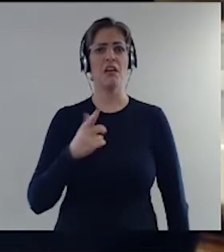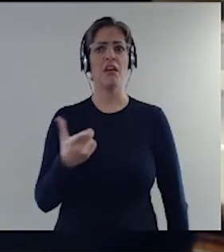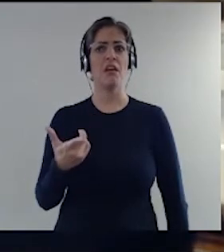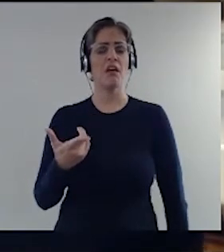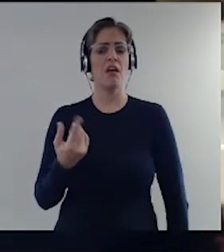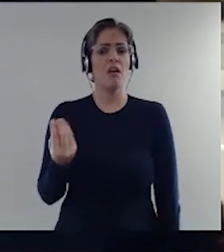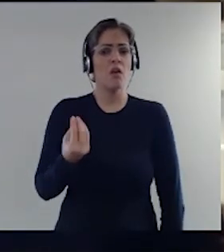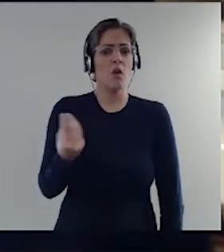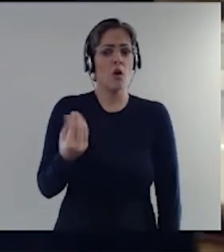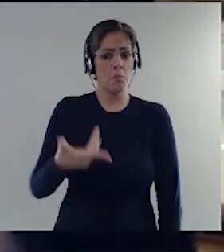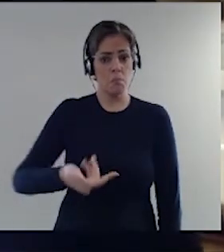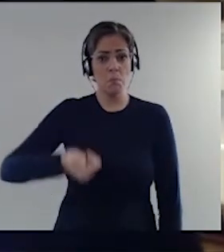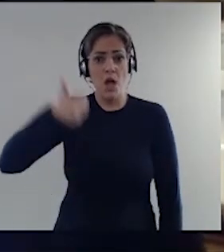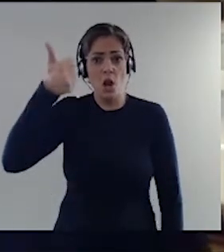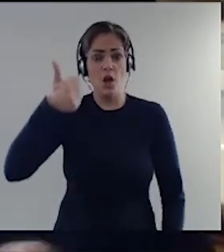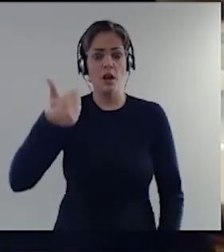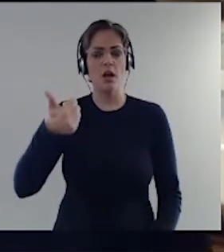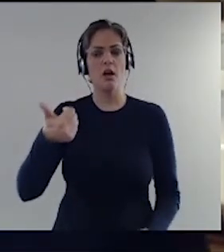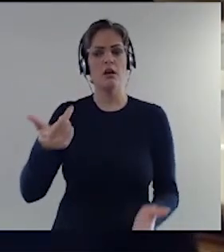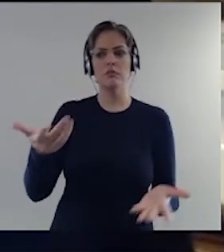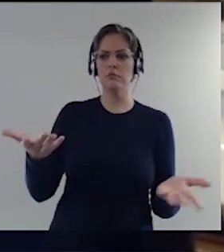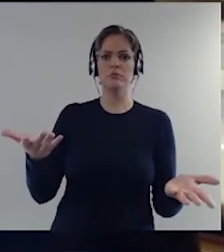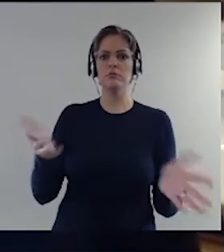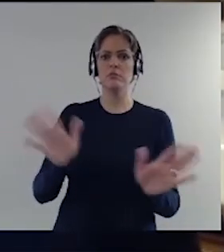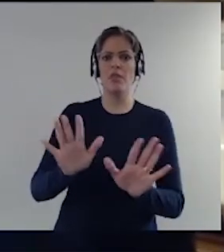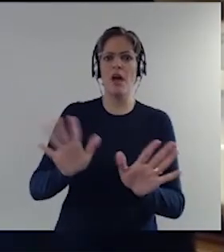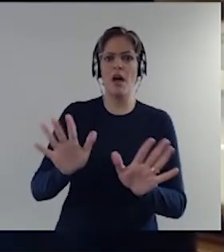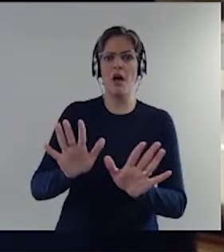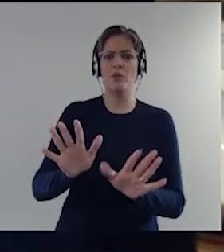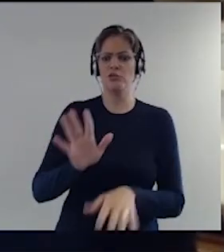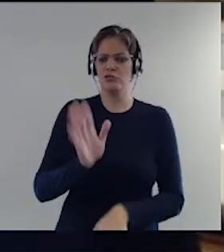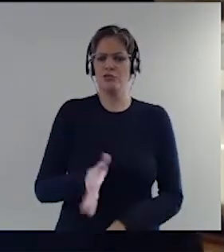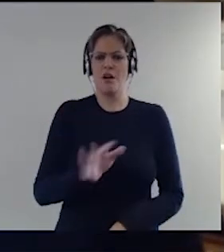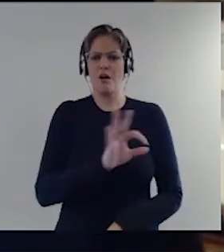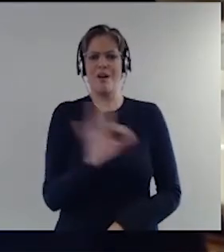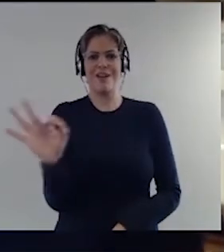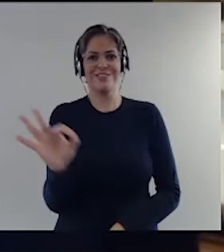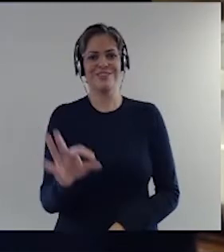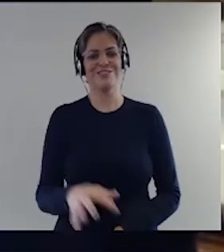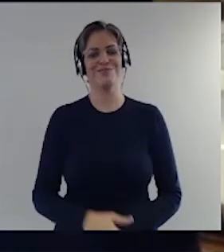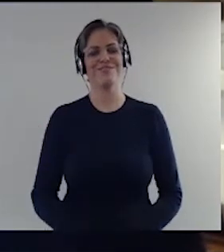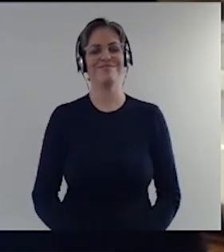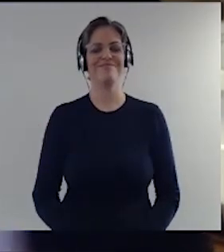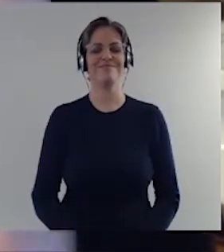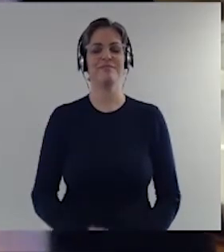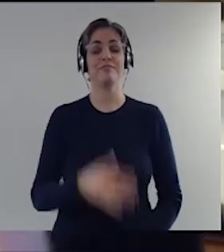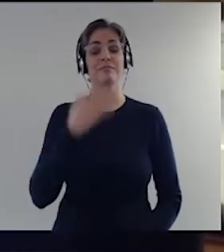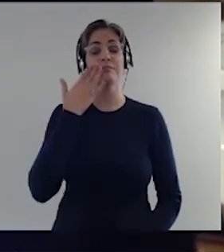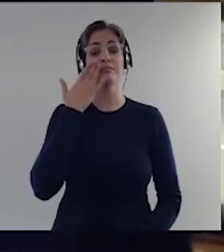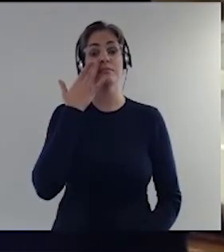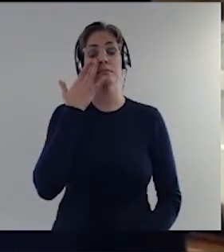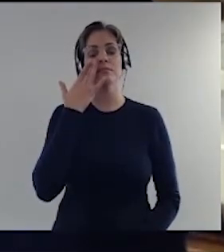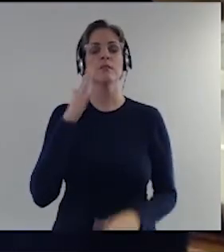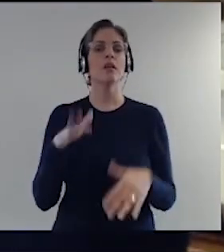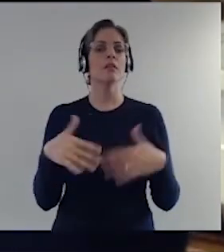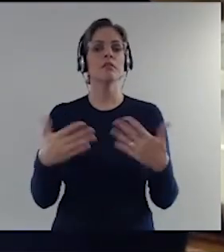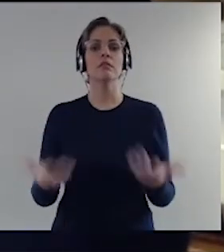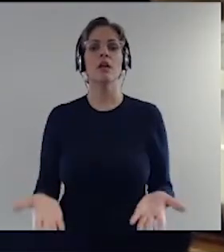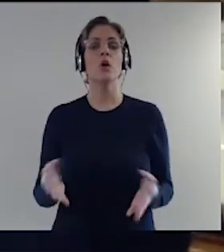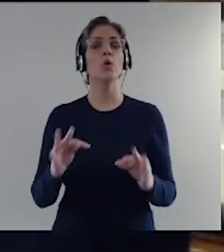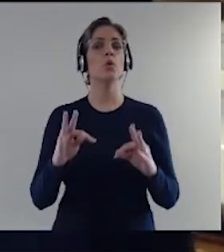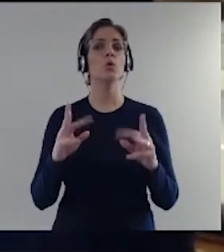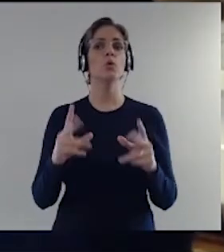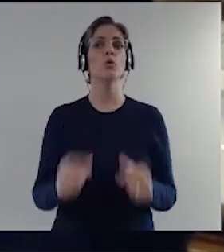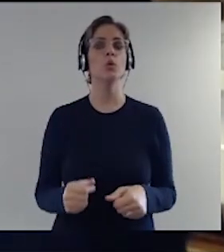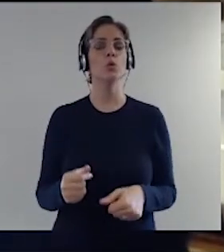ser feito, quase que estraga o que já está quase que muito bem feito. De qualquer sorte, tudo que eu não poderia